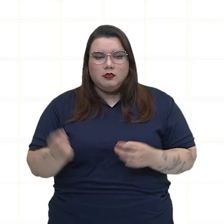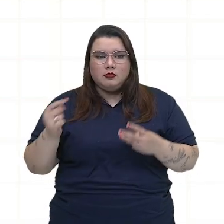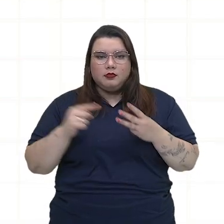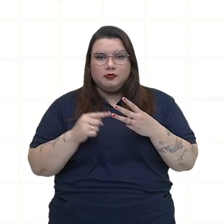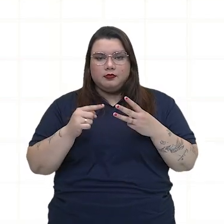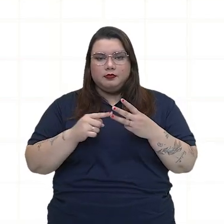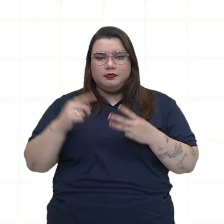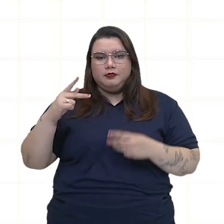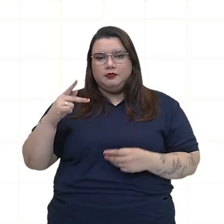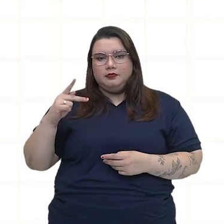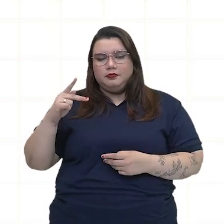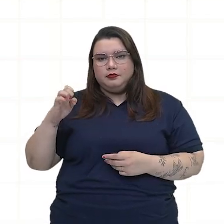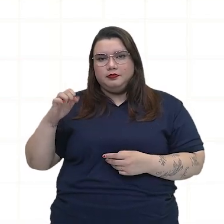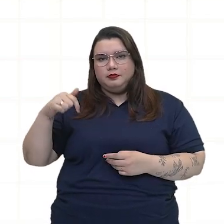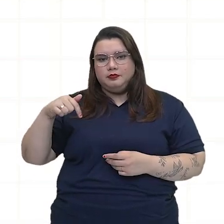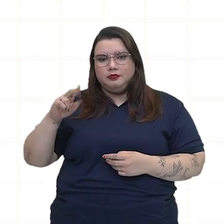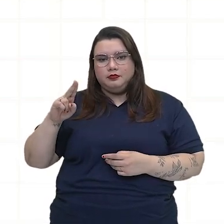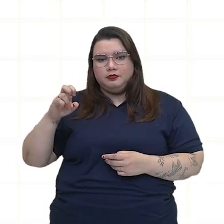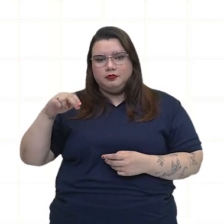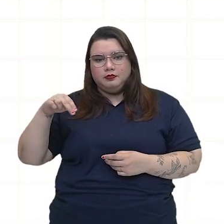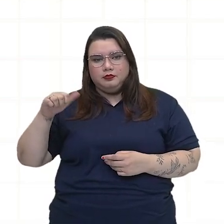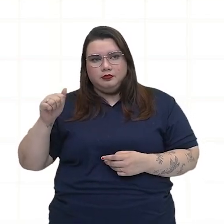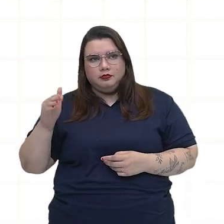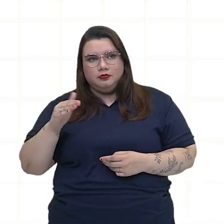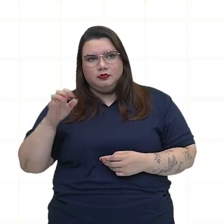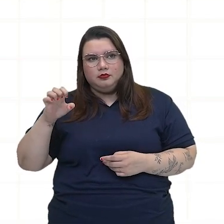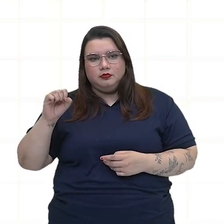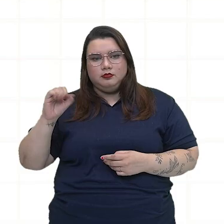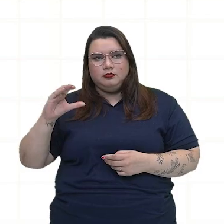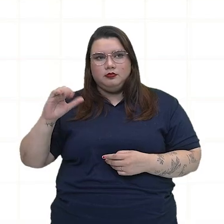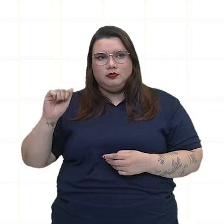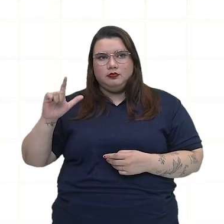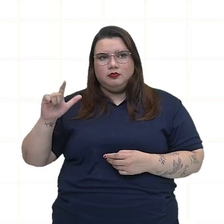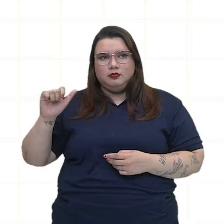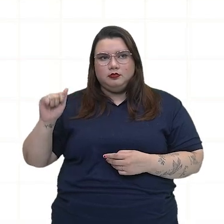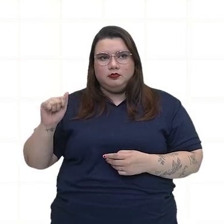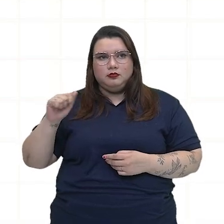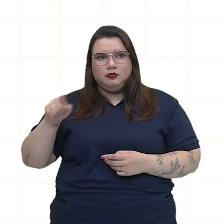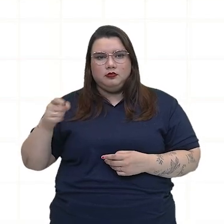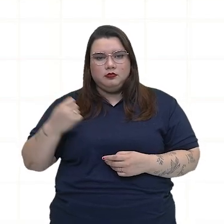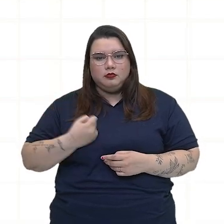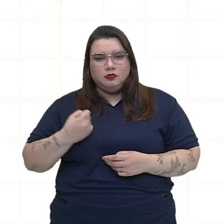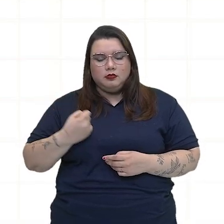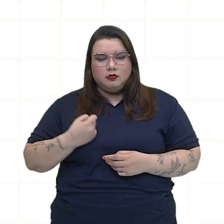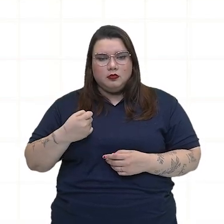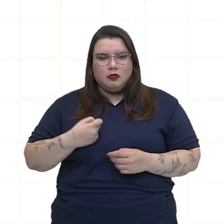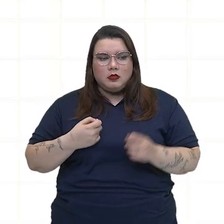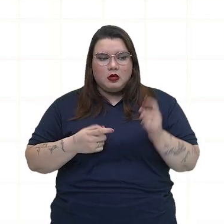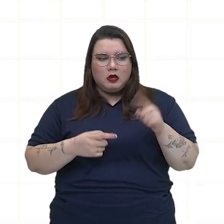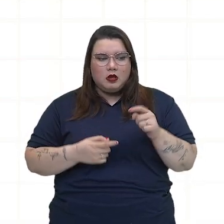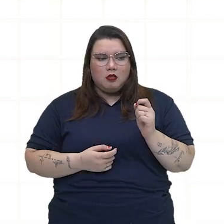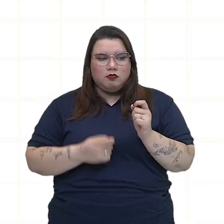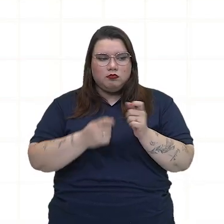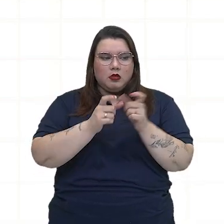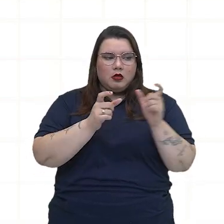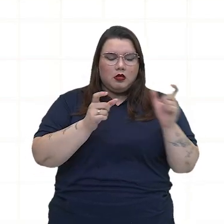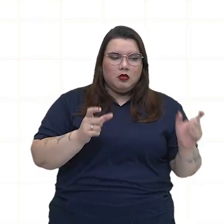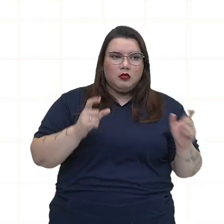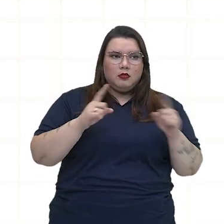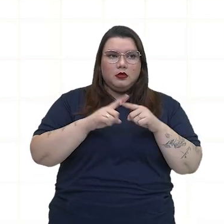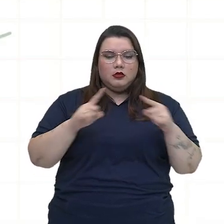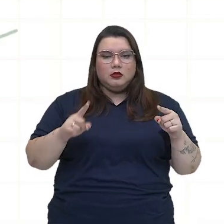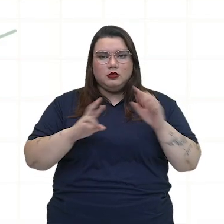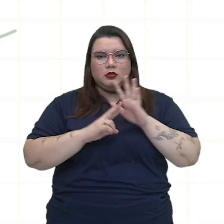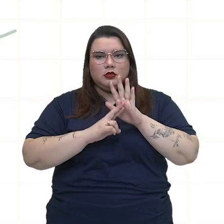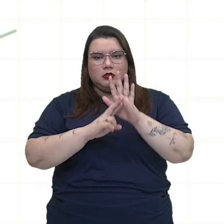é uma escala pequena, apesar desse número ser maior, eu vou estar